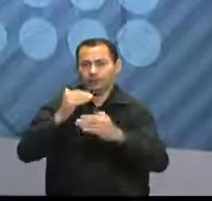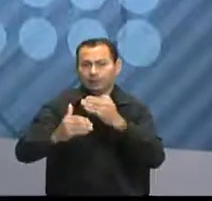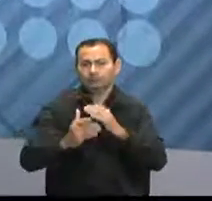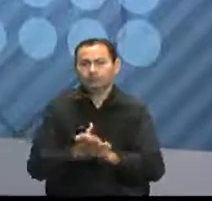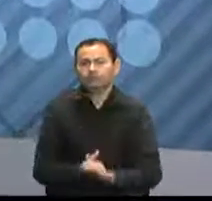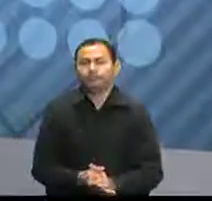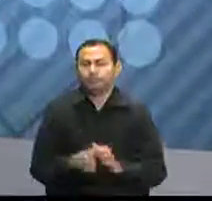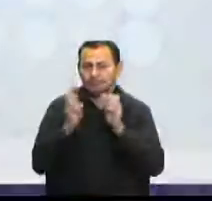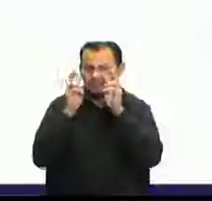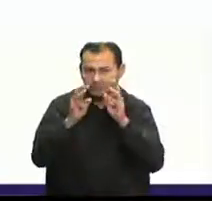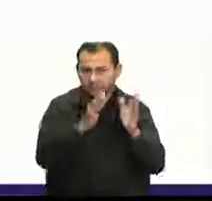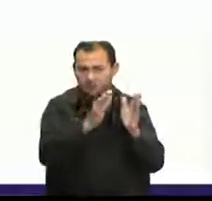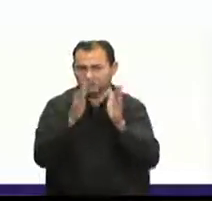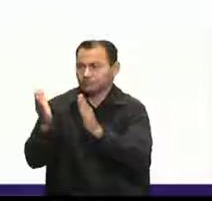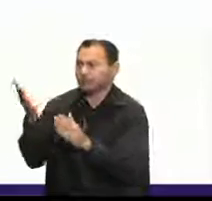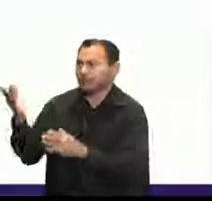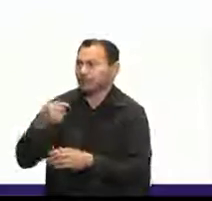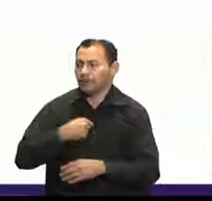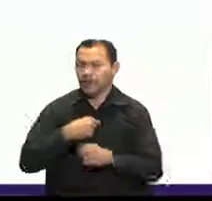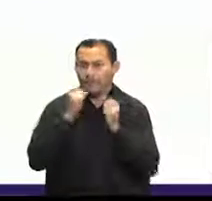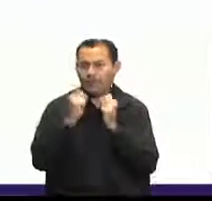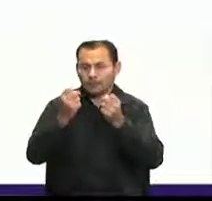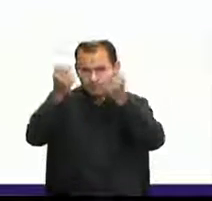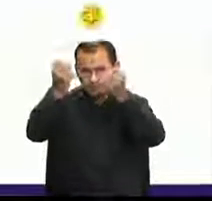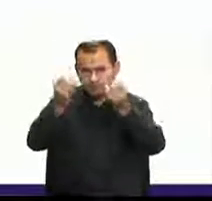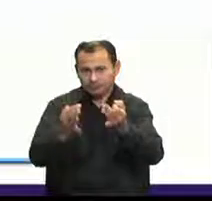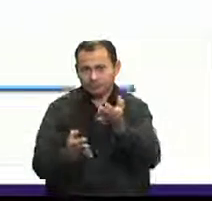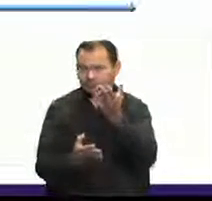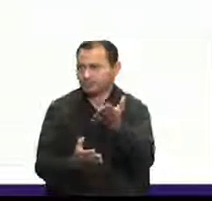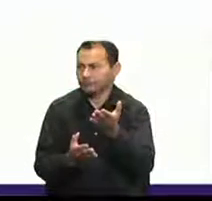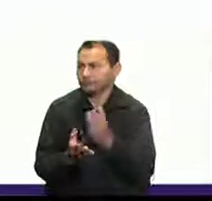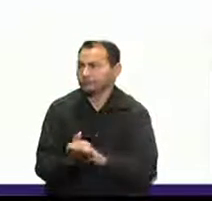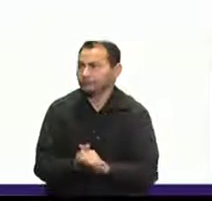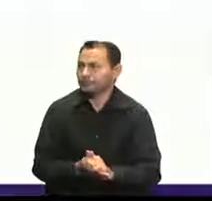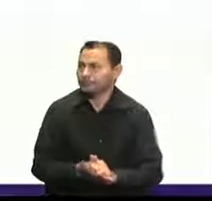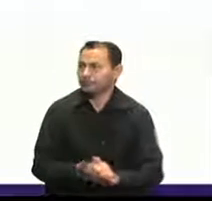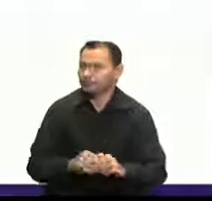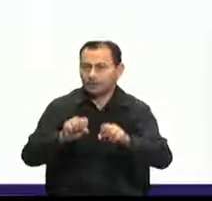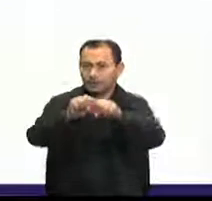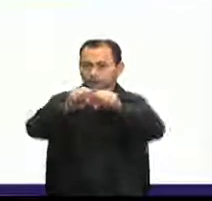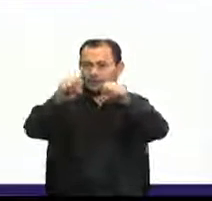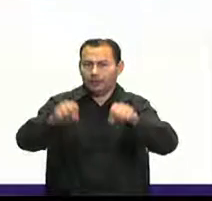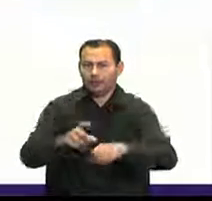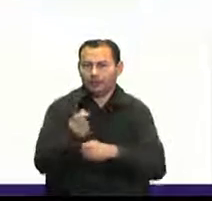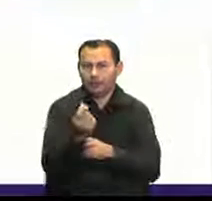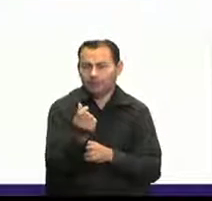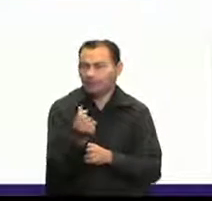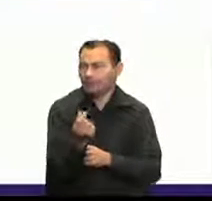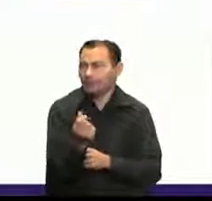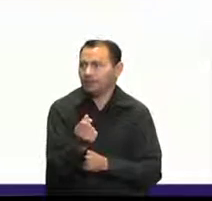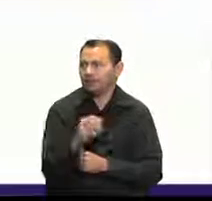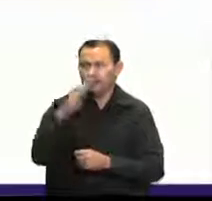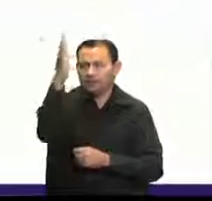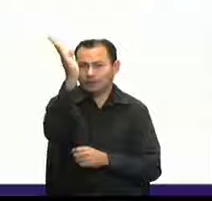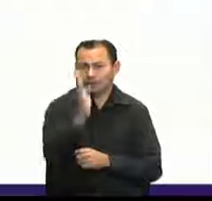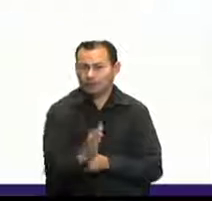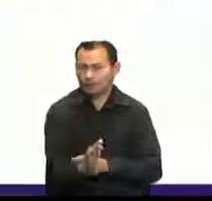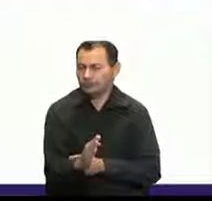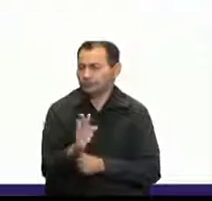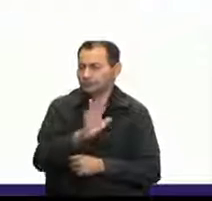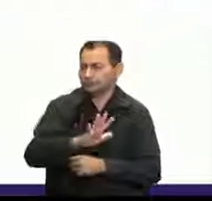vamos ao quadro para que eu possa explicar pra você o sistema financeiro nacional